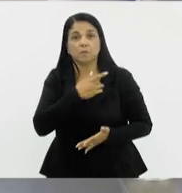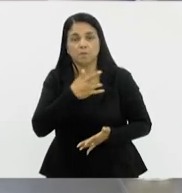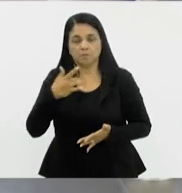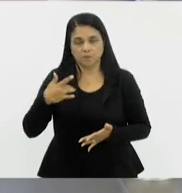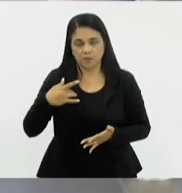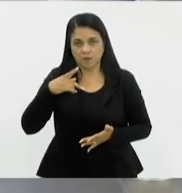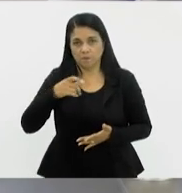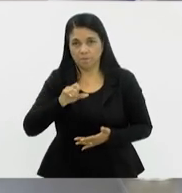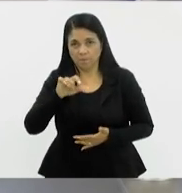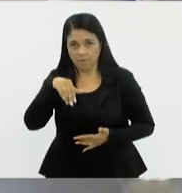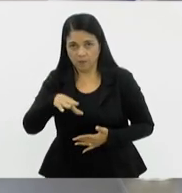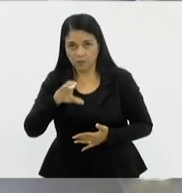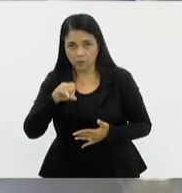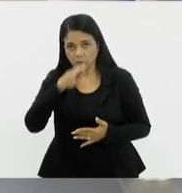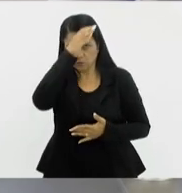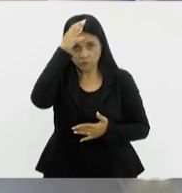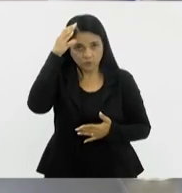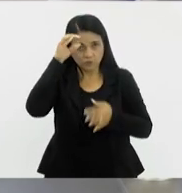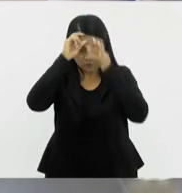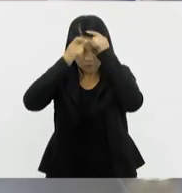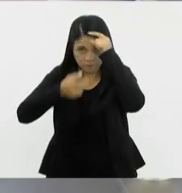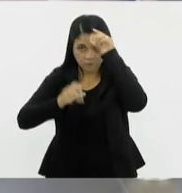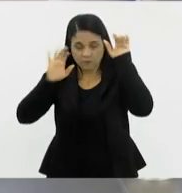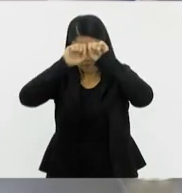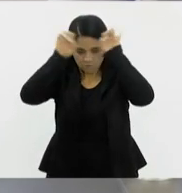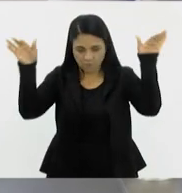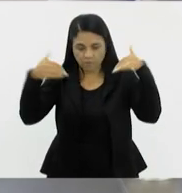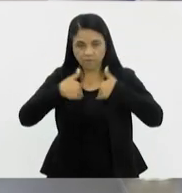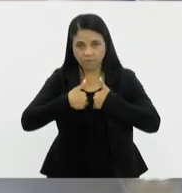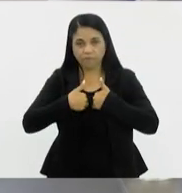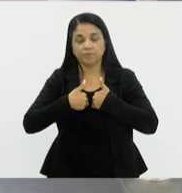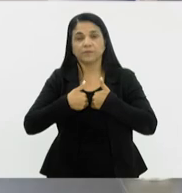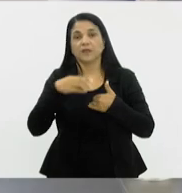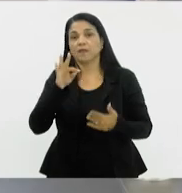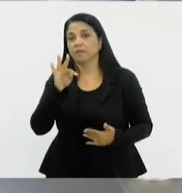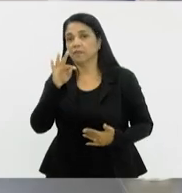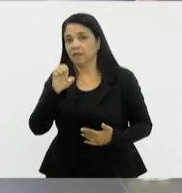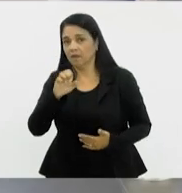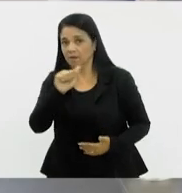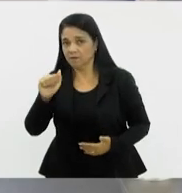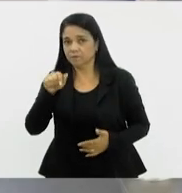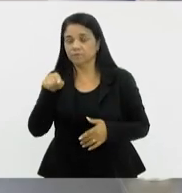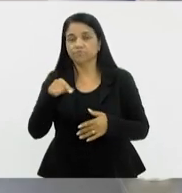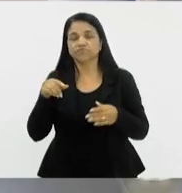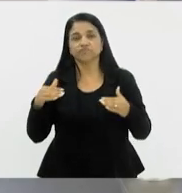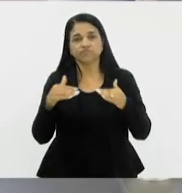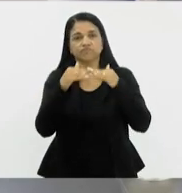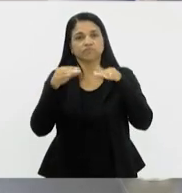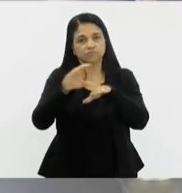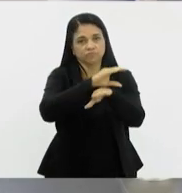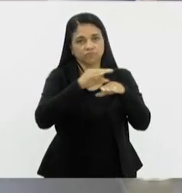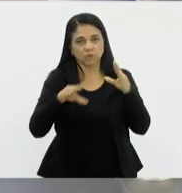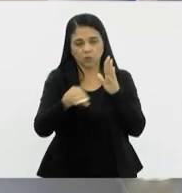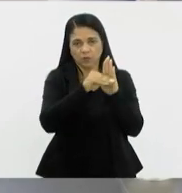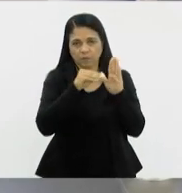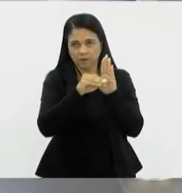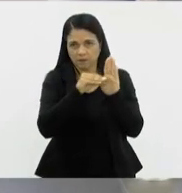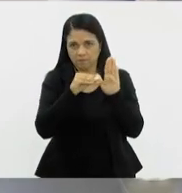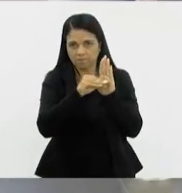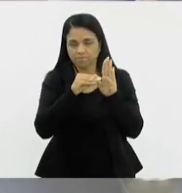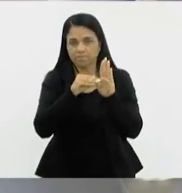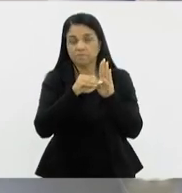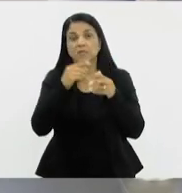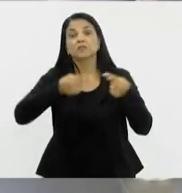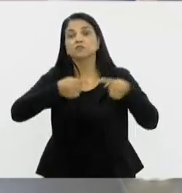saúde a consumidores com transtorno de espectro autista, TEA. Parecer é pela constitucionalidade com emenda.